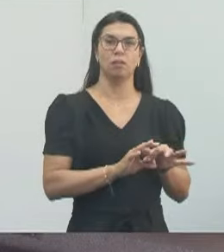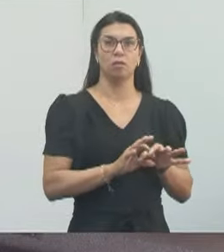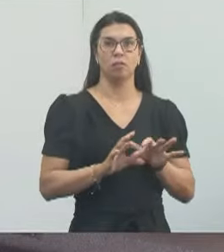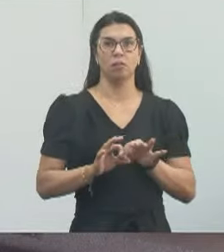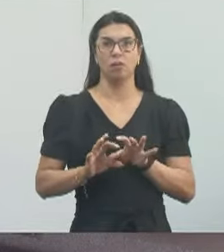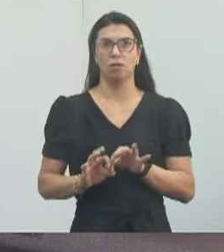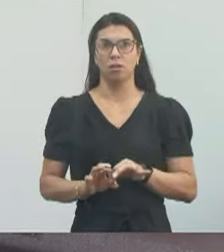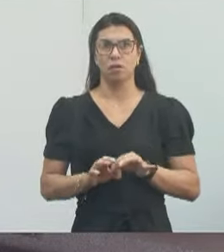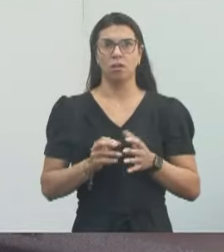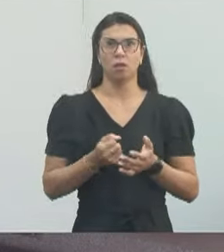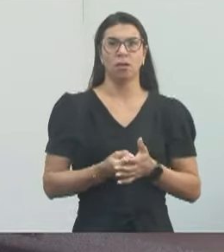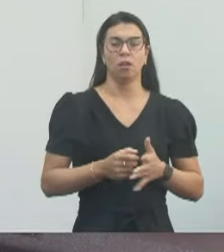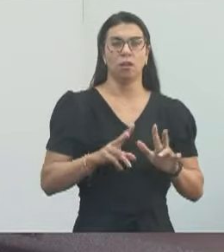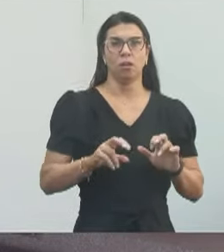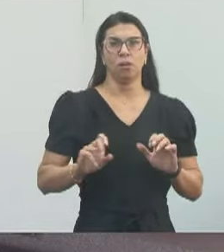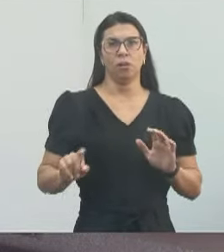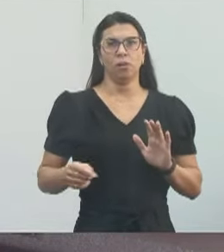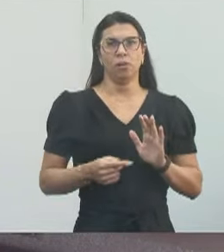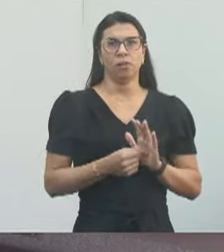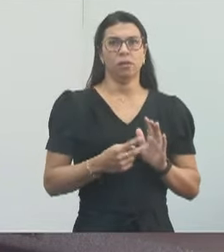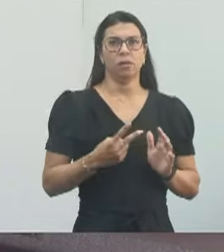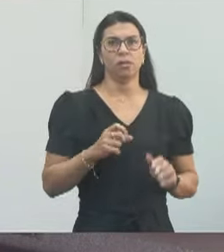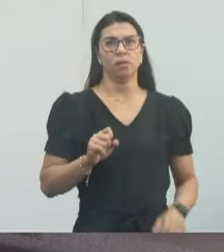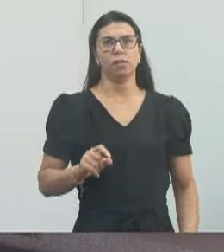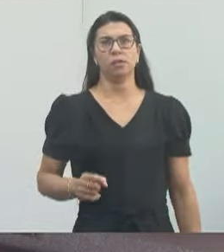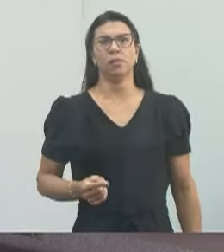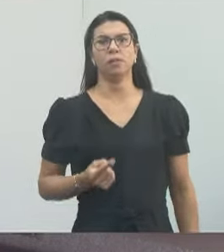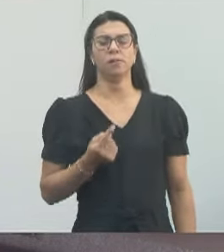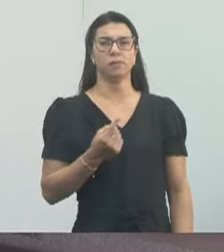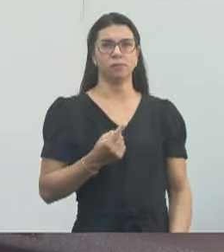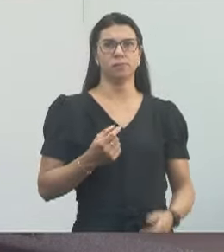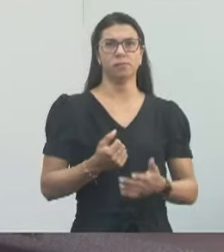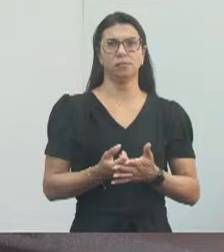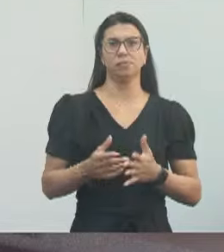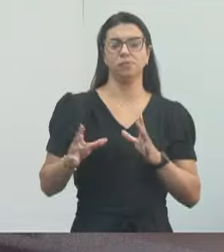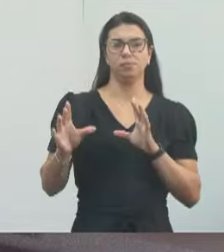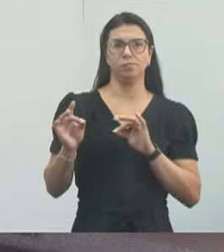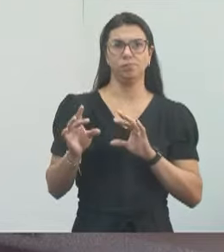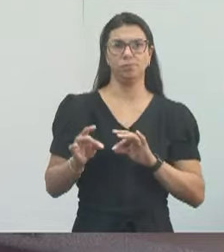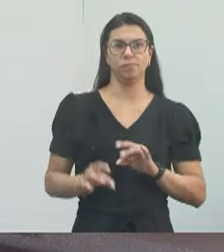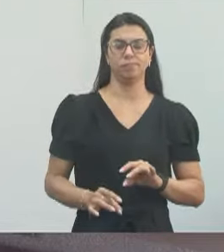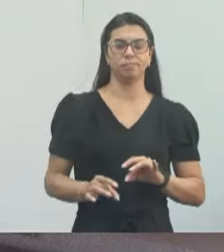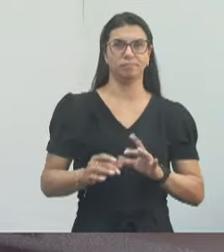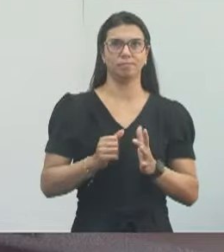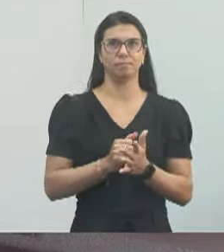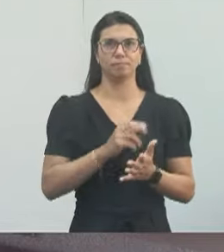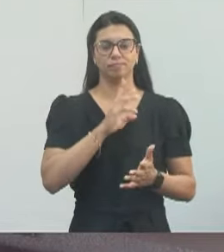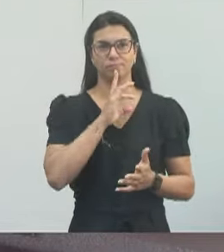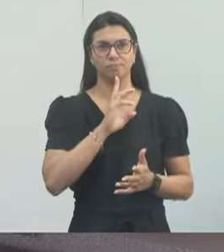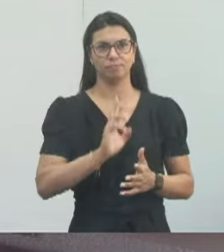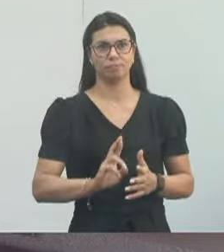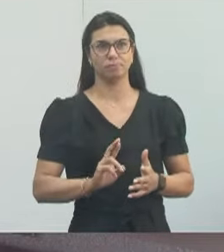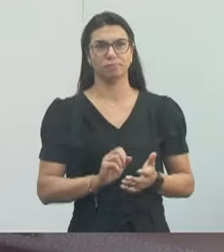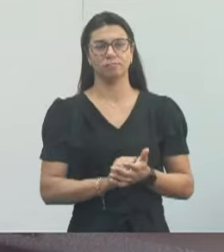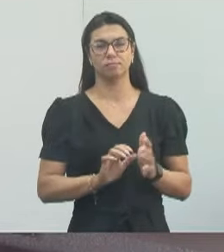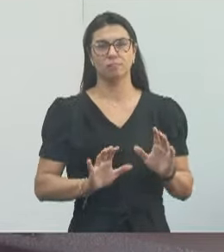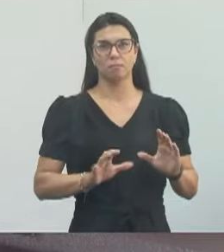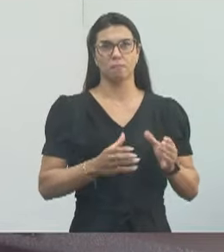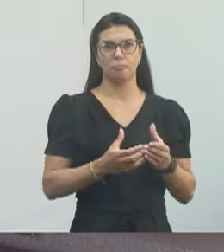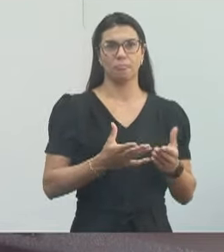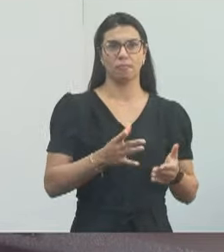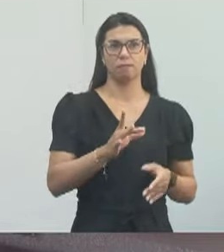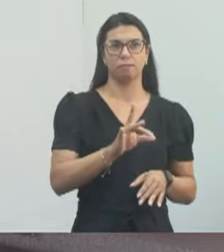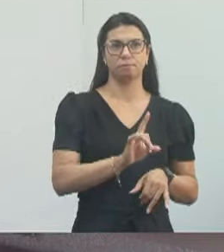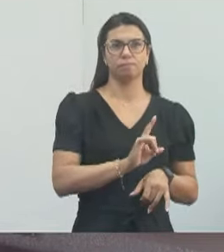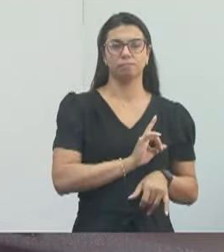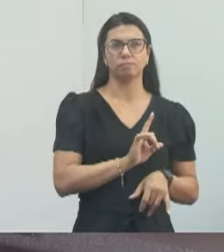servidor 2.1 especificar a função técnica de cada um deles Resposta A equipe da Diretoria de proteção